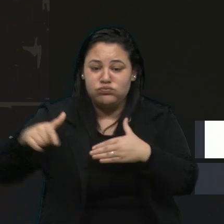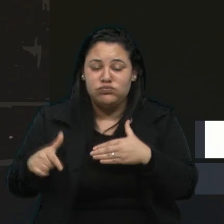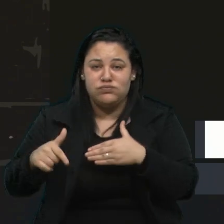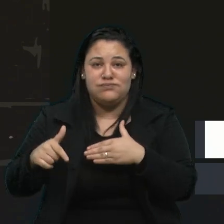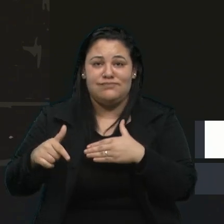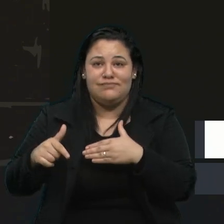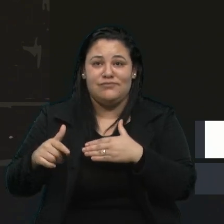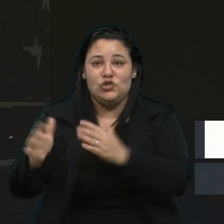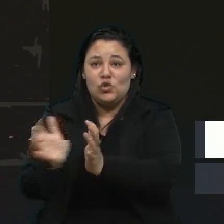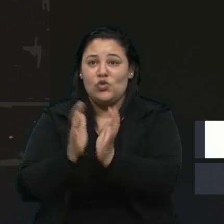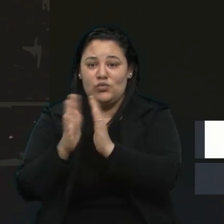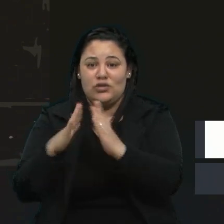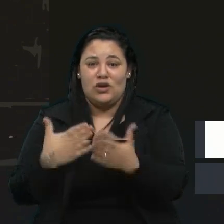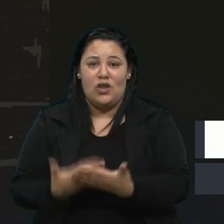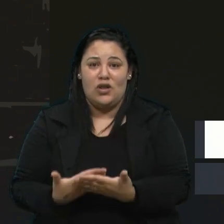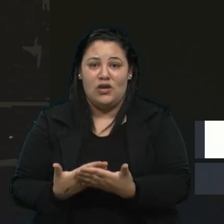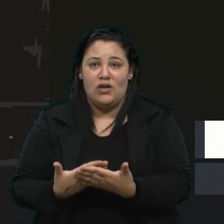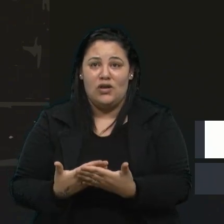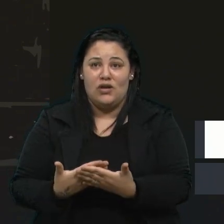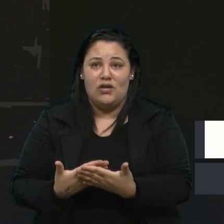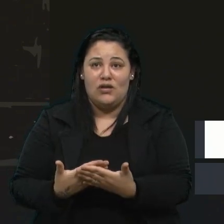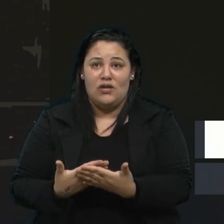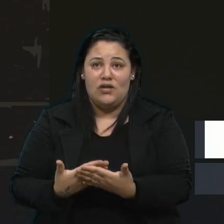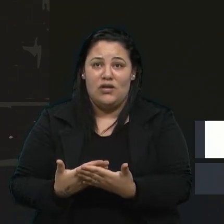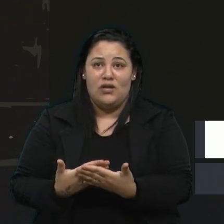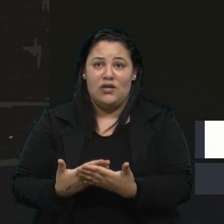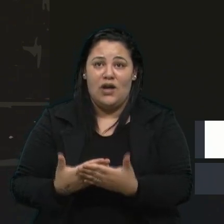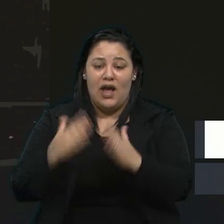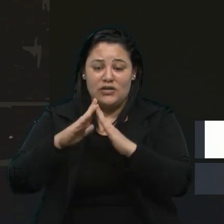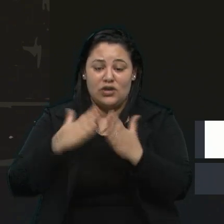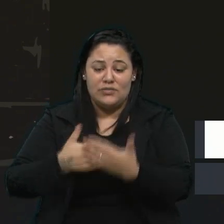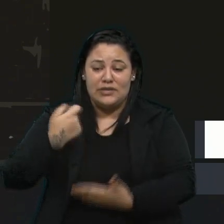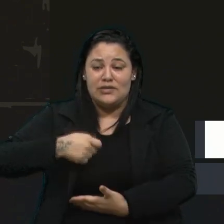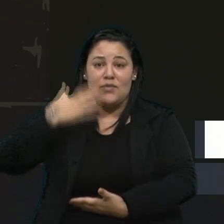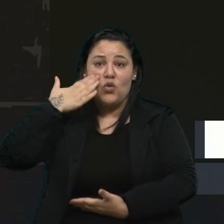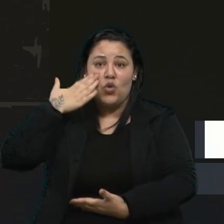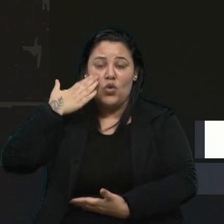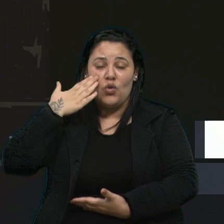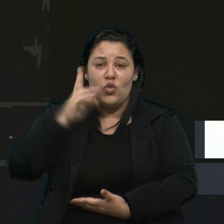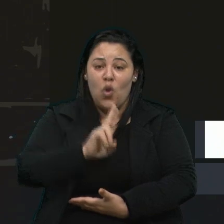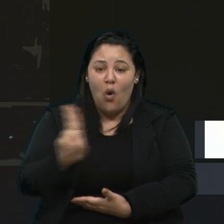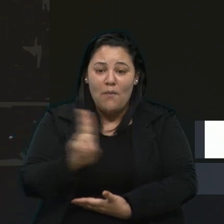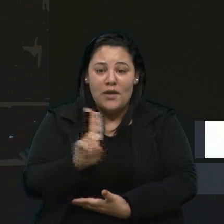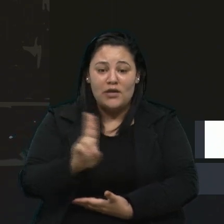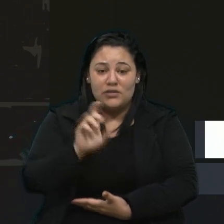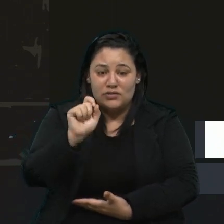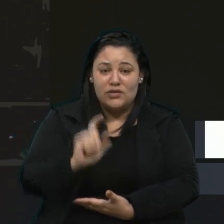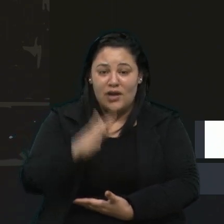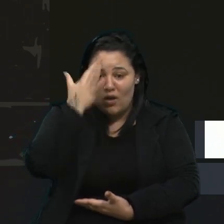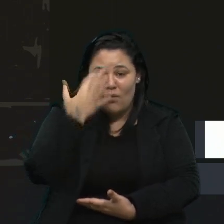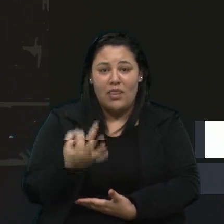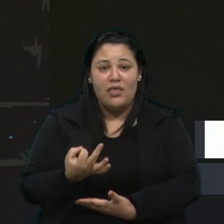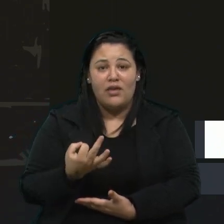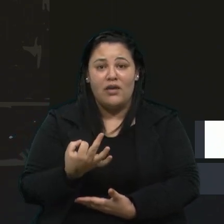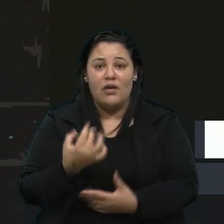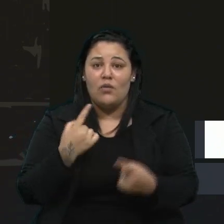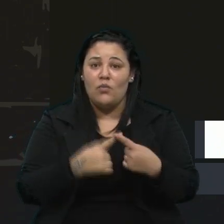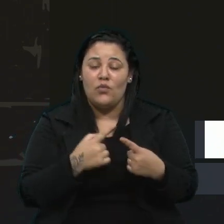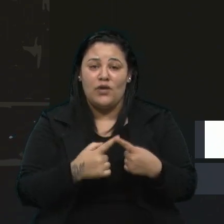essas professoras precisam, as escolas precisam saber o nome delas. É isso que eu quero dizer. Não pode ficar